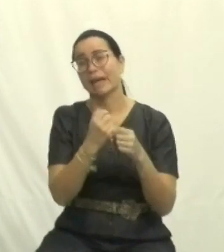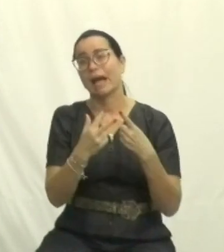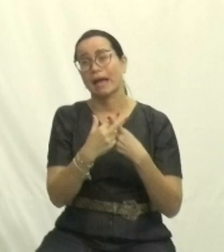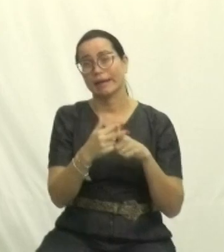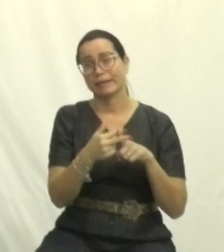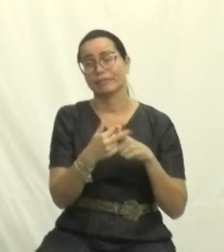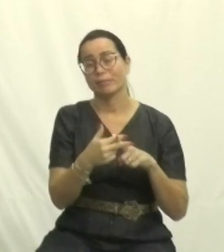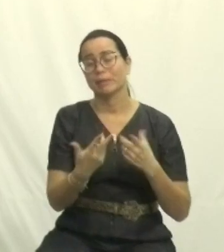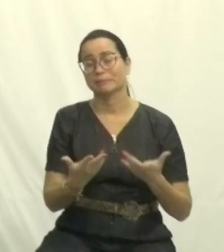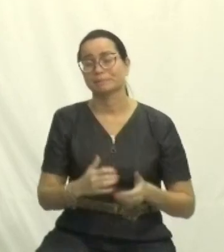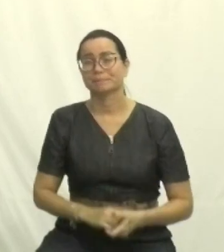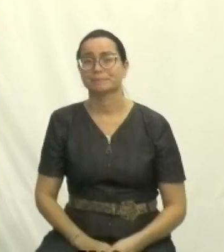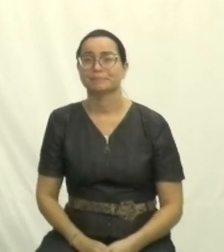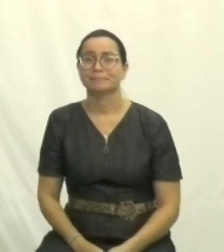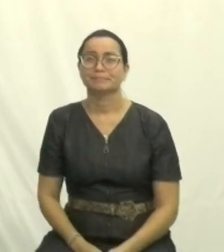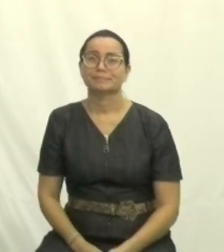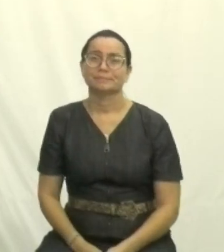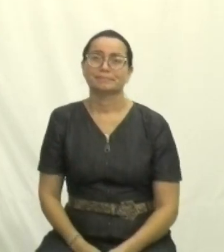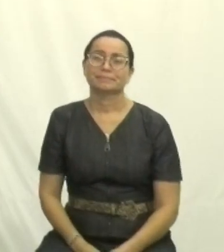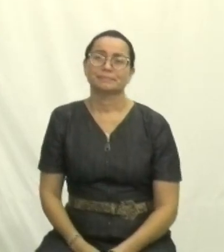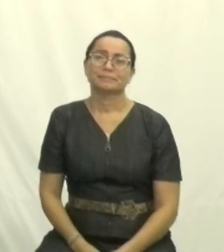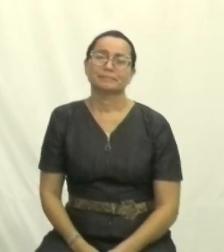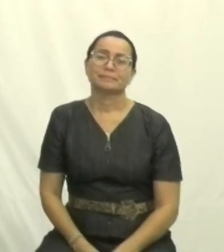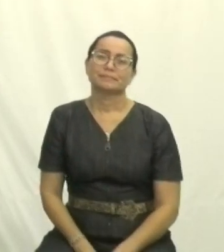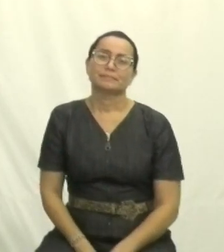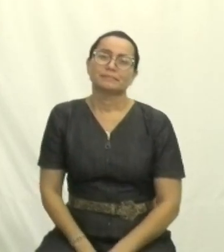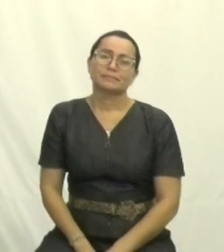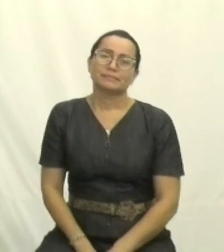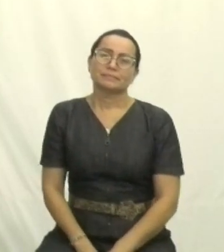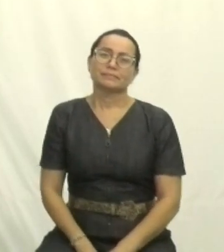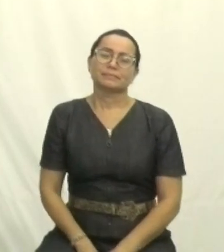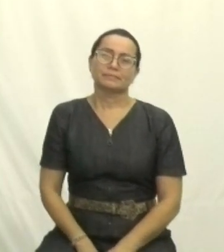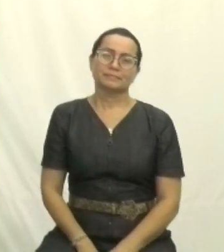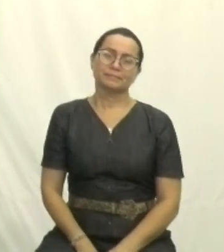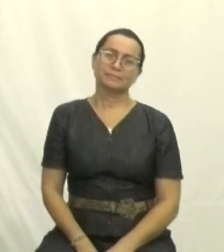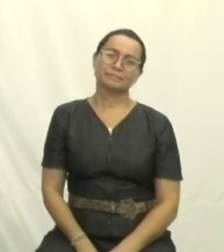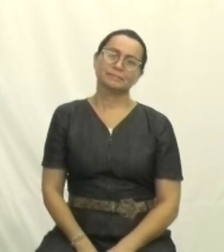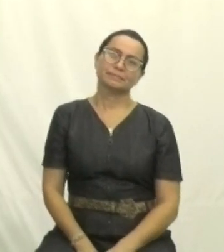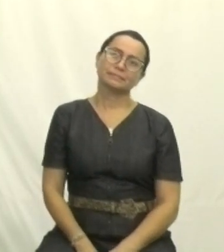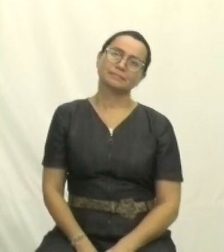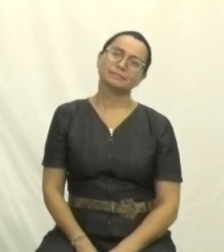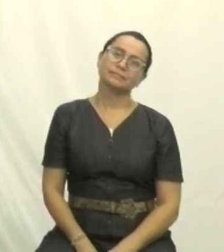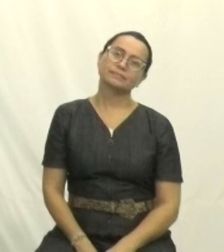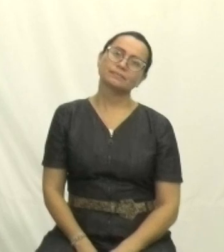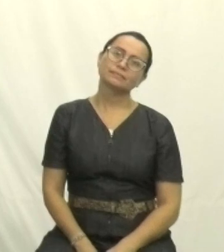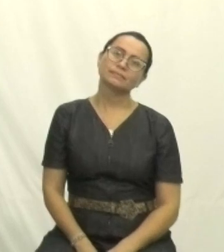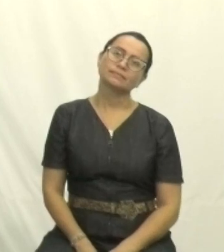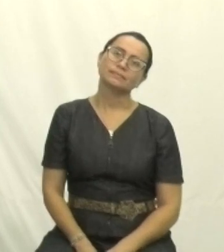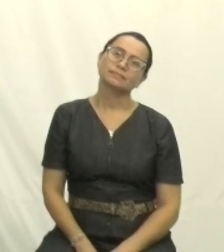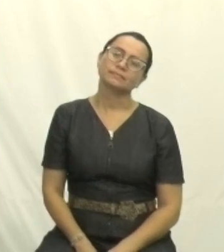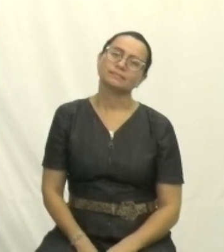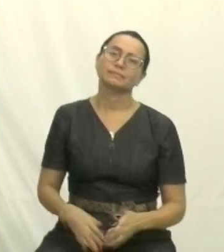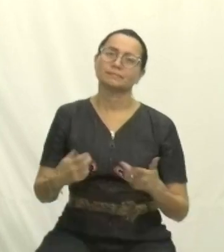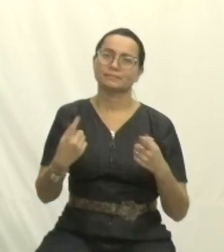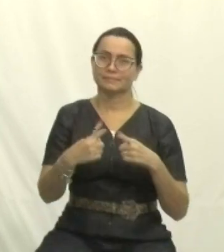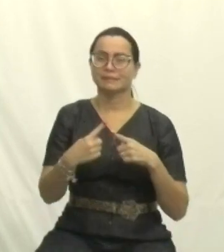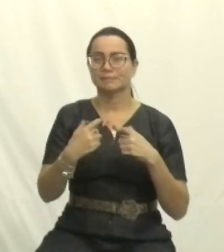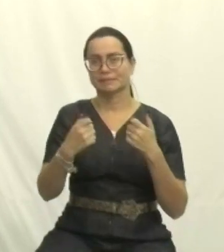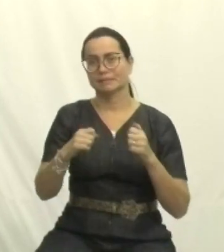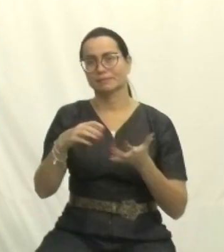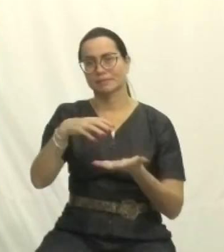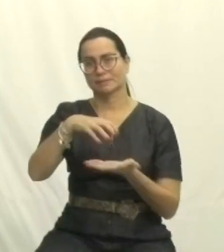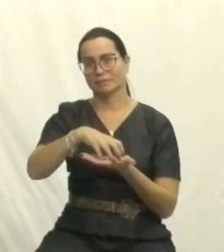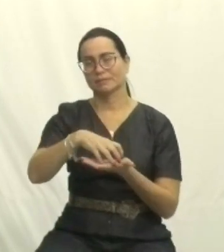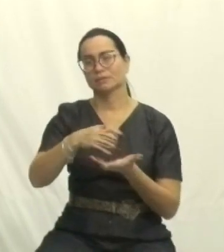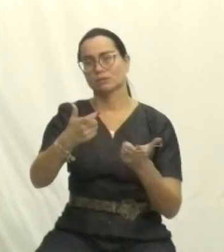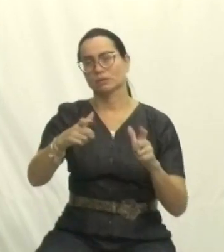nossas necessidades e depois a gente buscar os recursos necessários para reconstruir naquele mesmo local. Eu